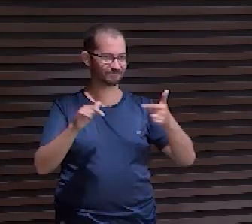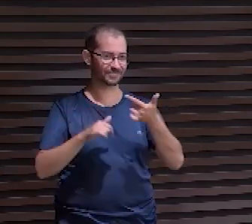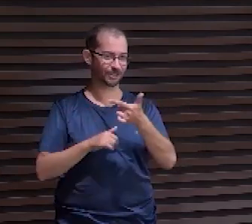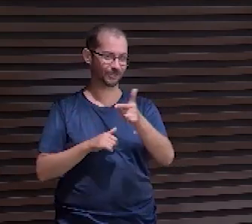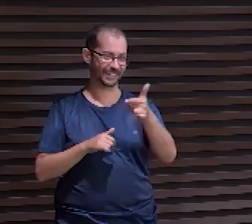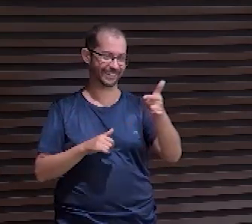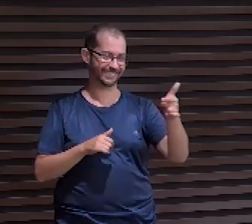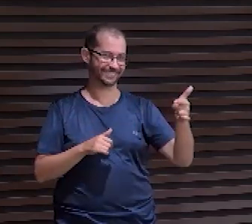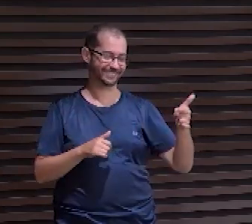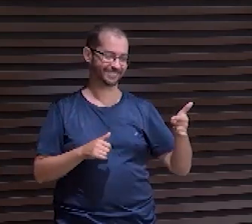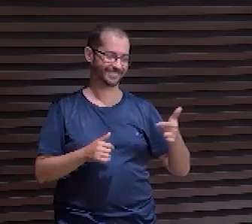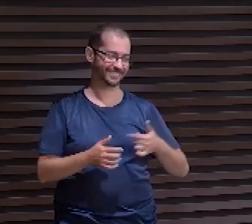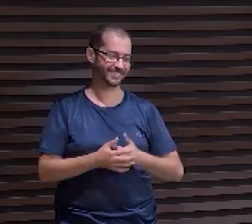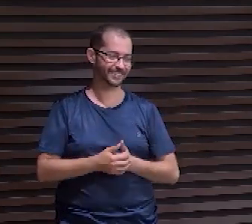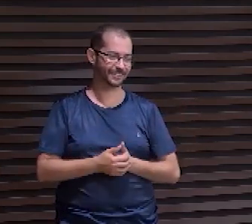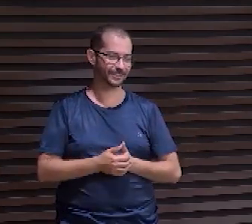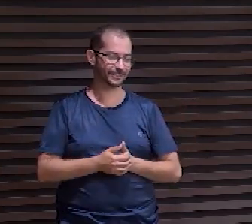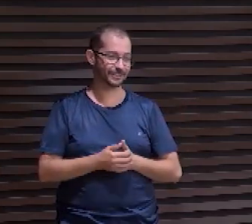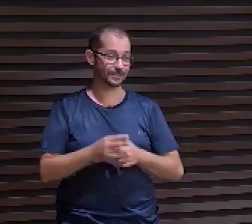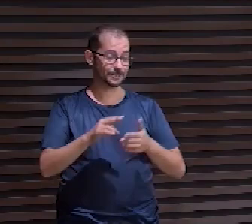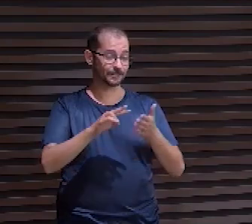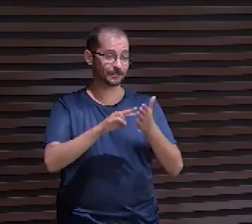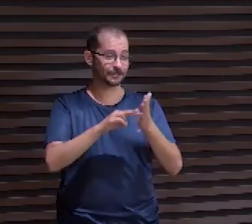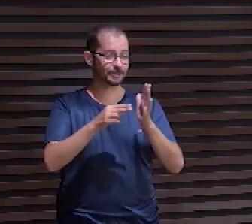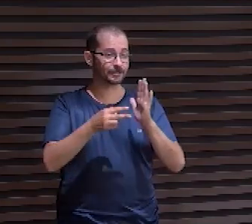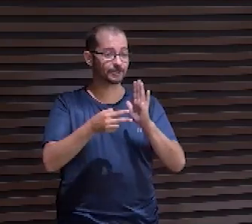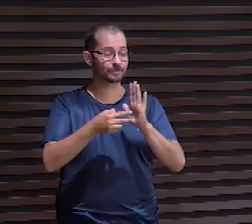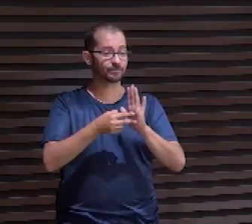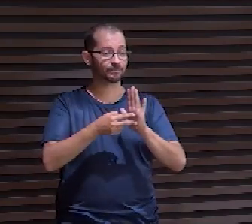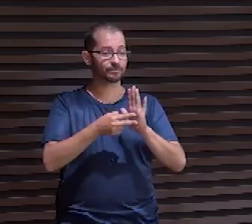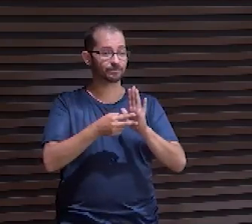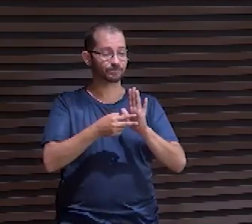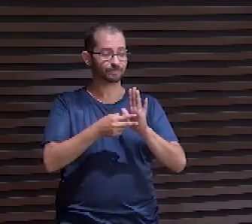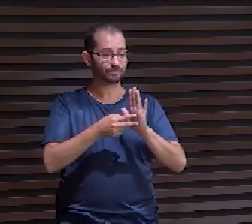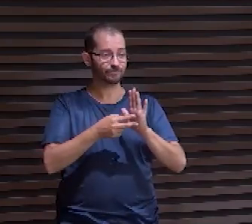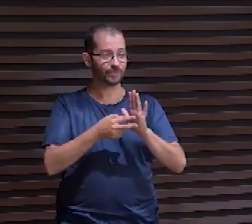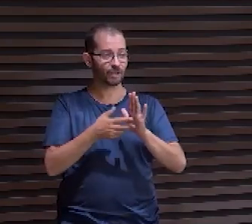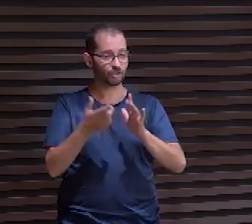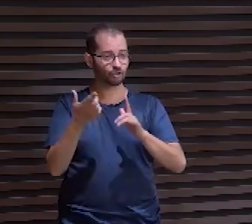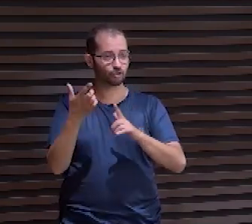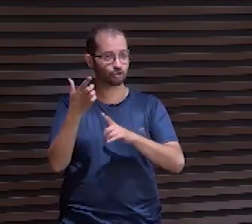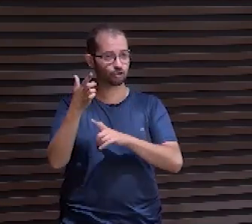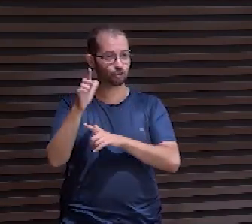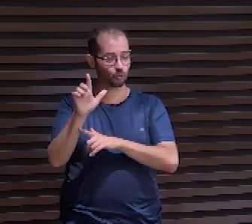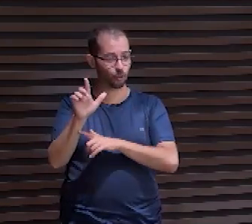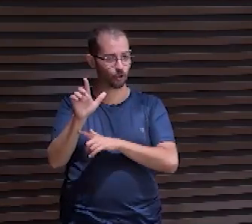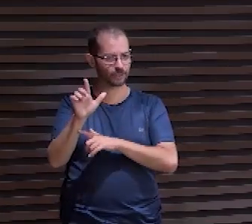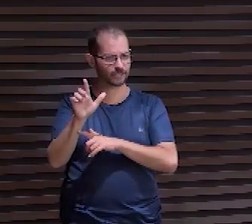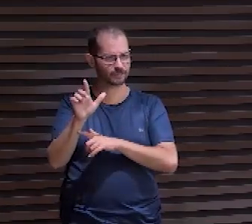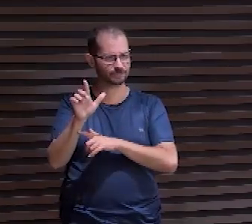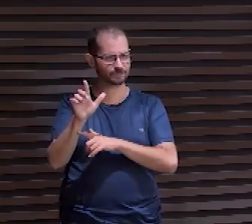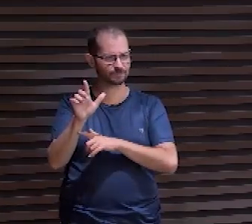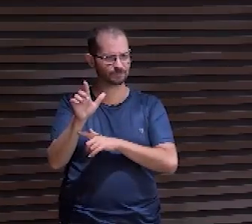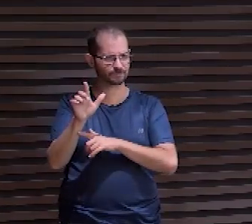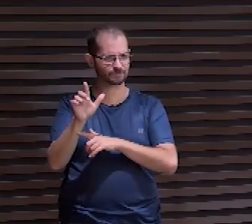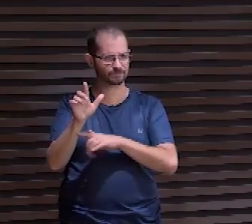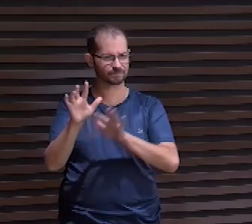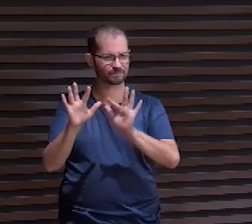Melquisedeque. Ou seja, de uma outra ordem que não é da